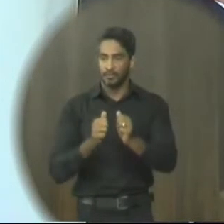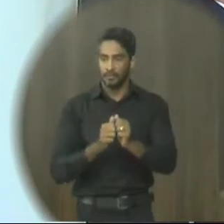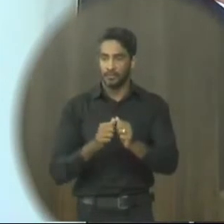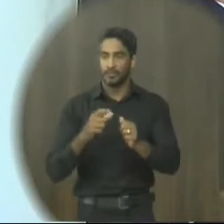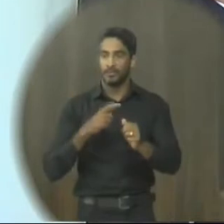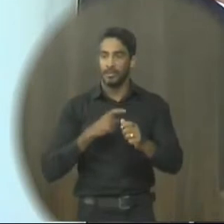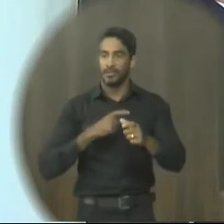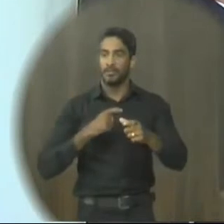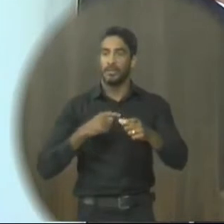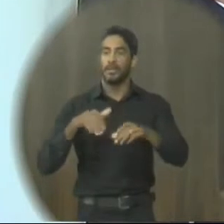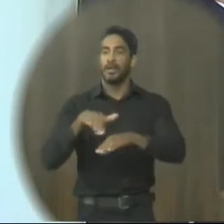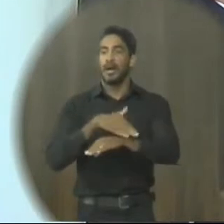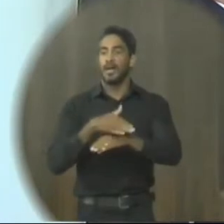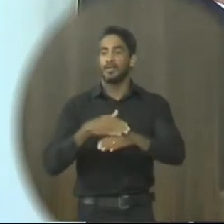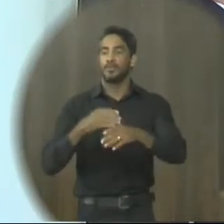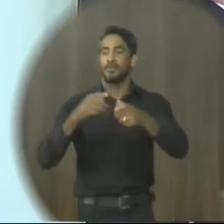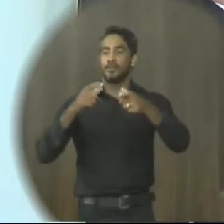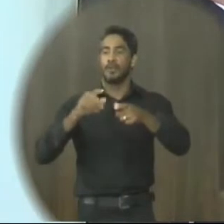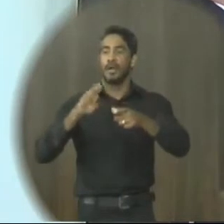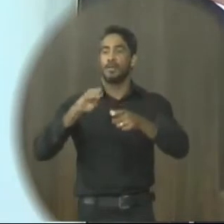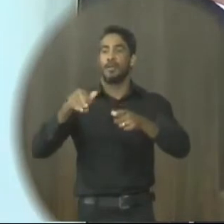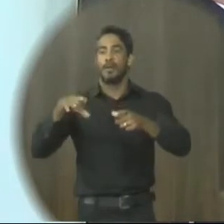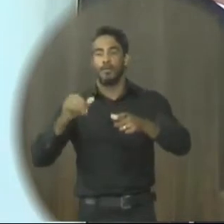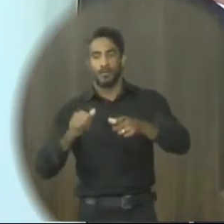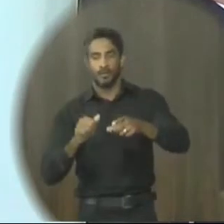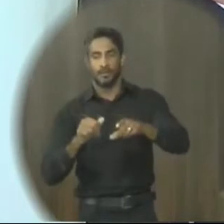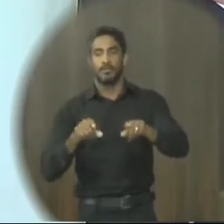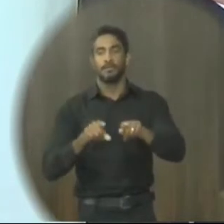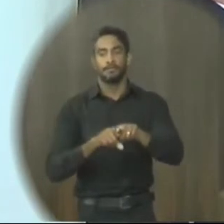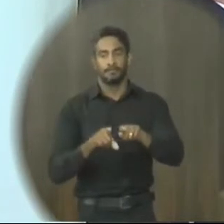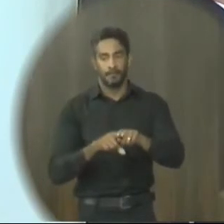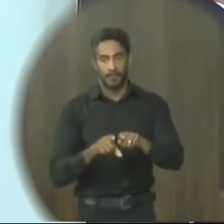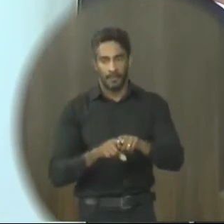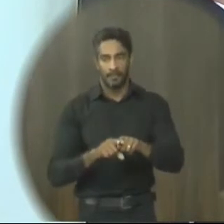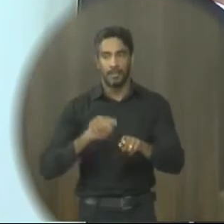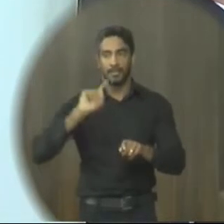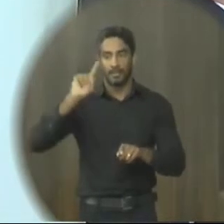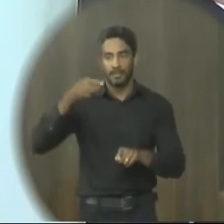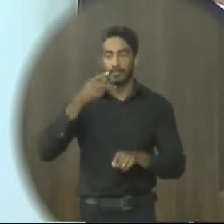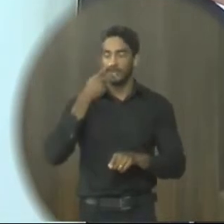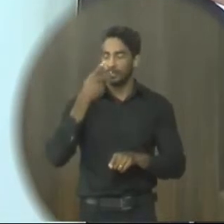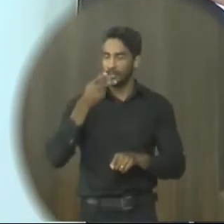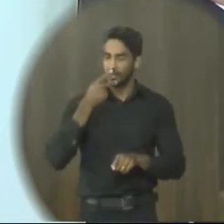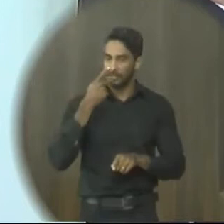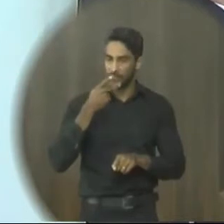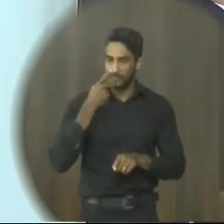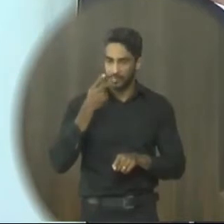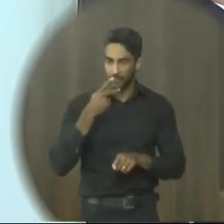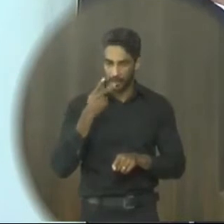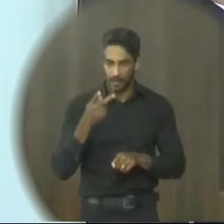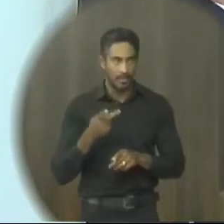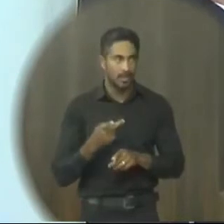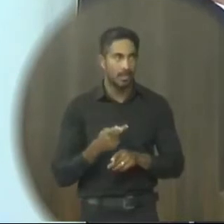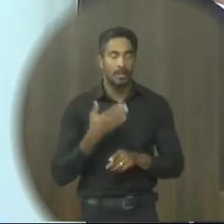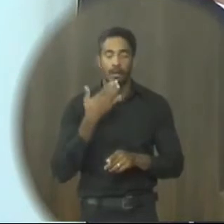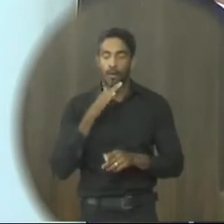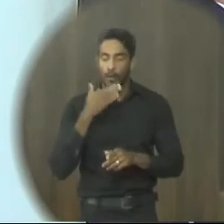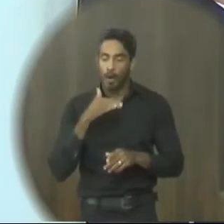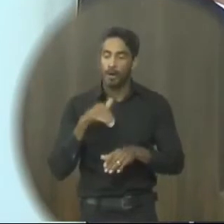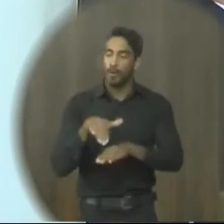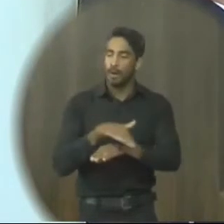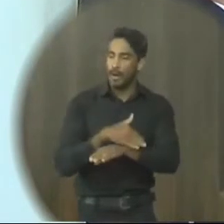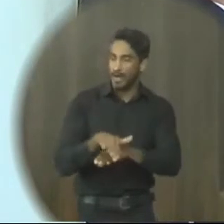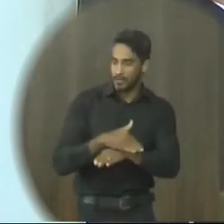do bairro Barbosa contempladas nesse convênio. Depois eu posso passar quais são as ruas que vão